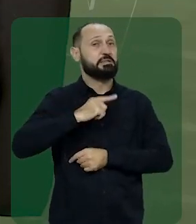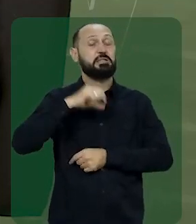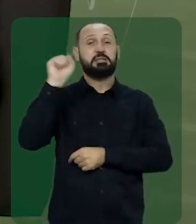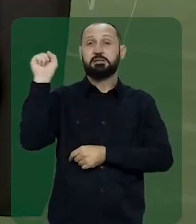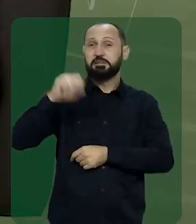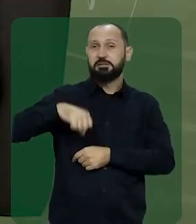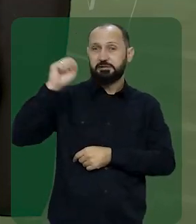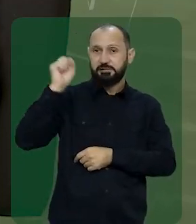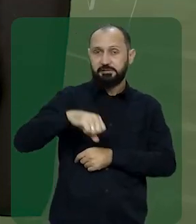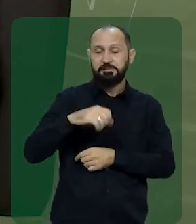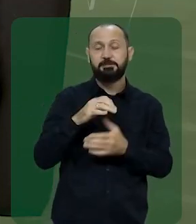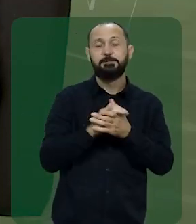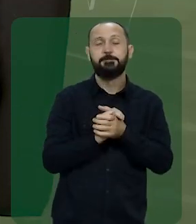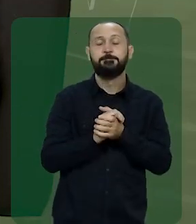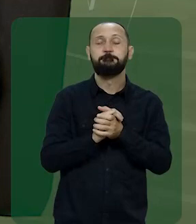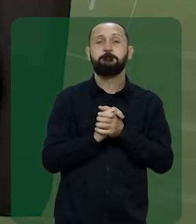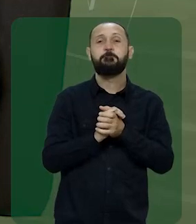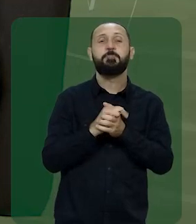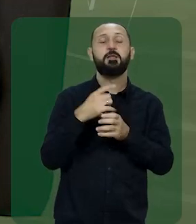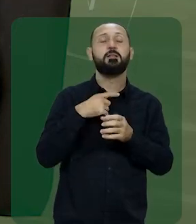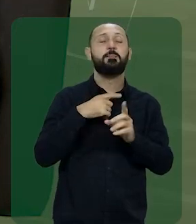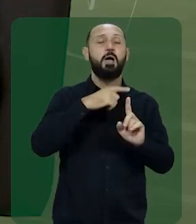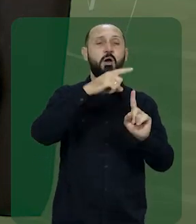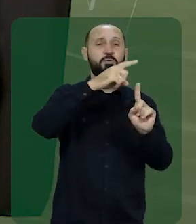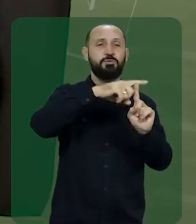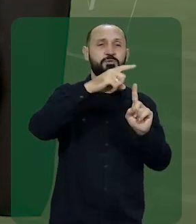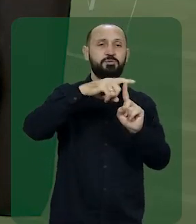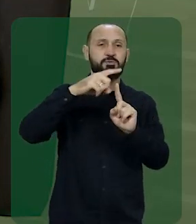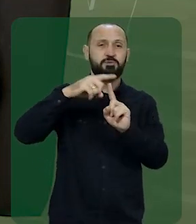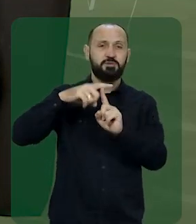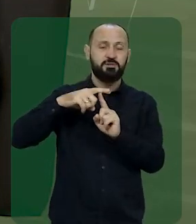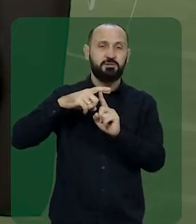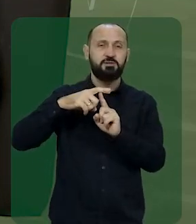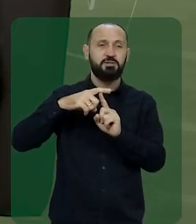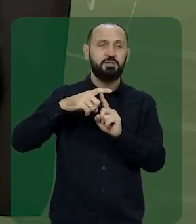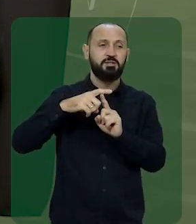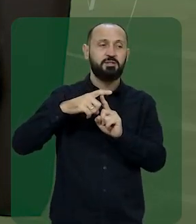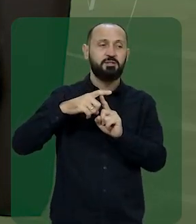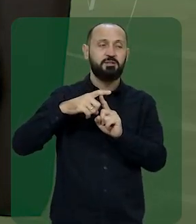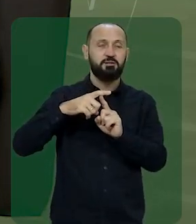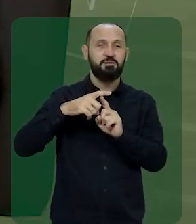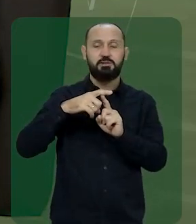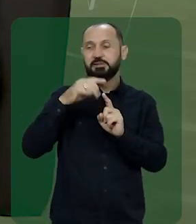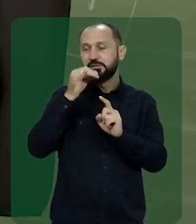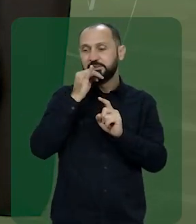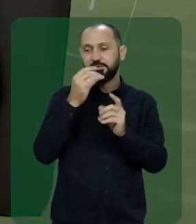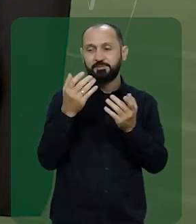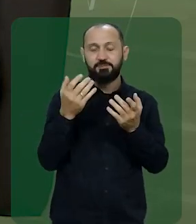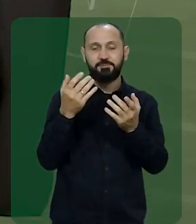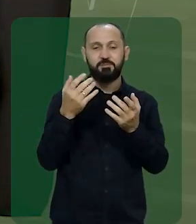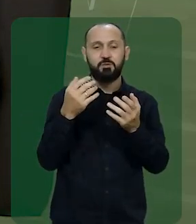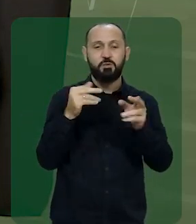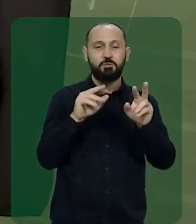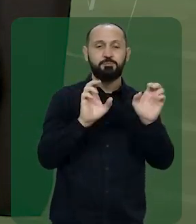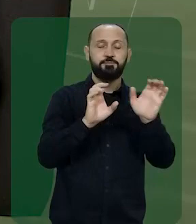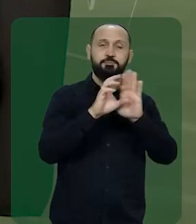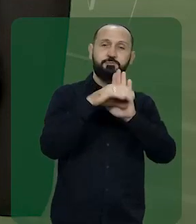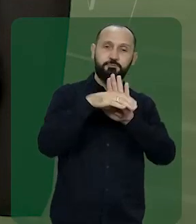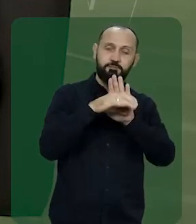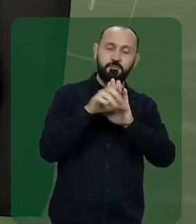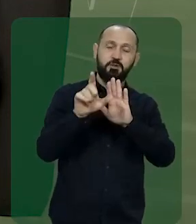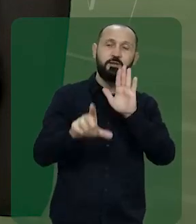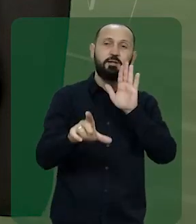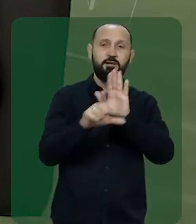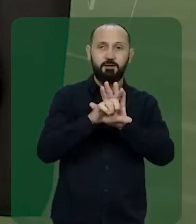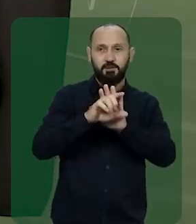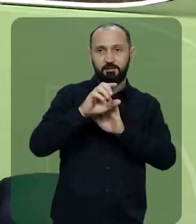a sociedade e falar que a violência contra as pessoas idosas, ela existe e existe muito,